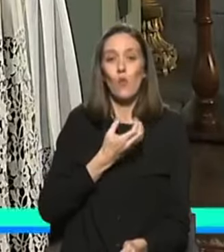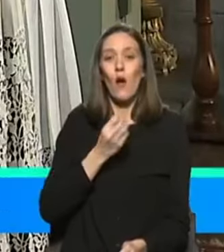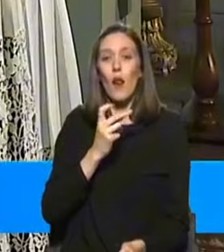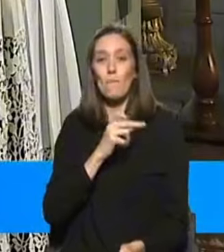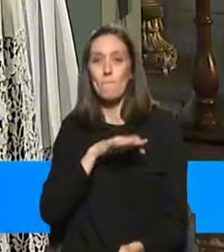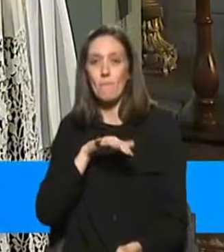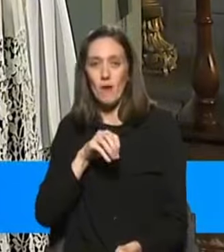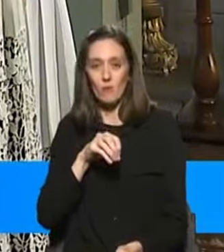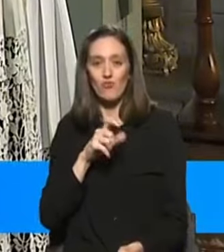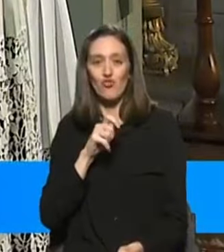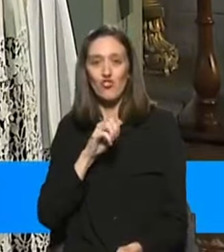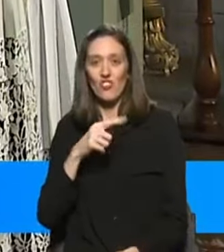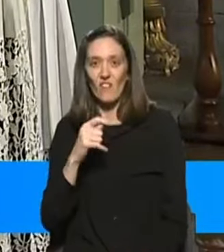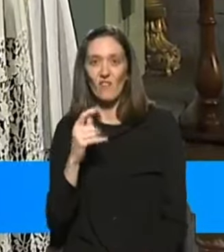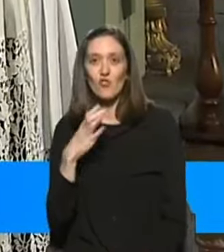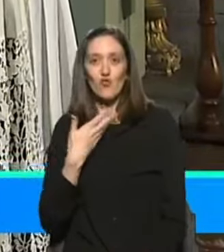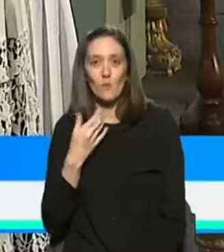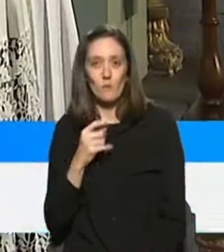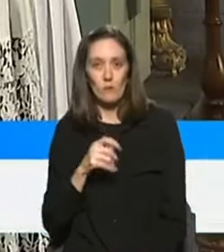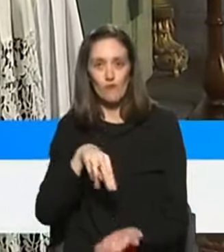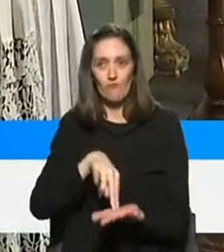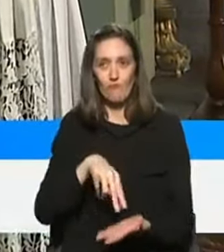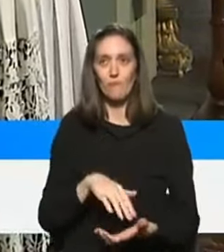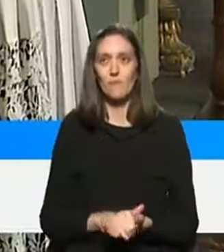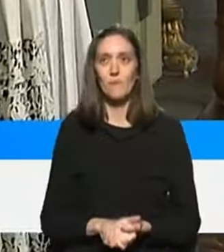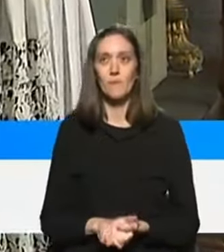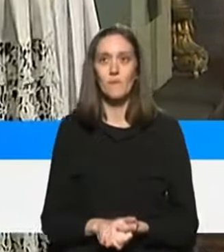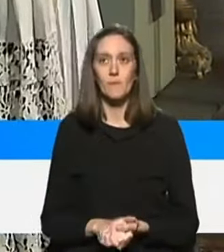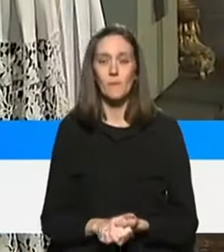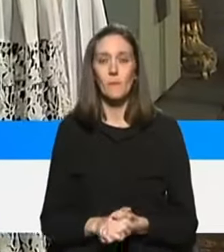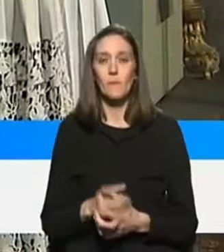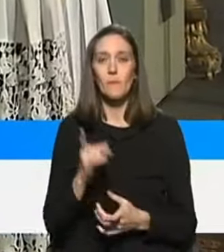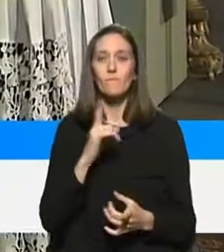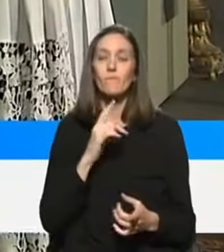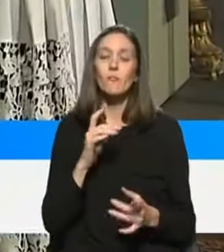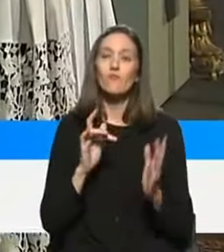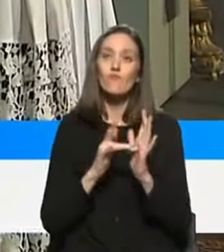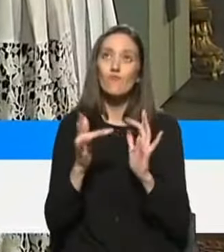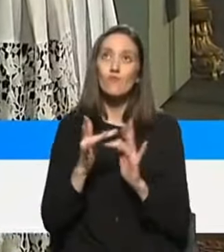Com o auxílio de Deus e de Jesus Cristo, nosso Salvador,